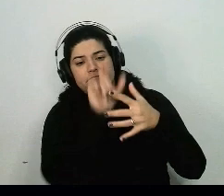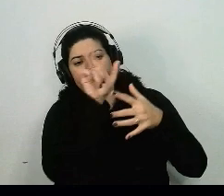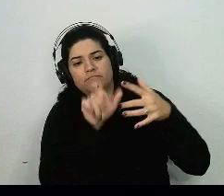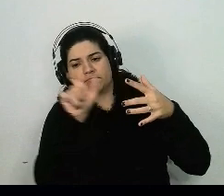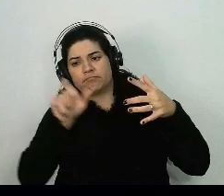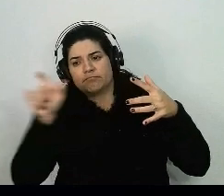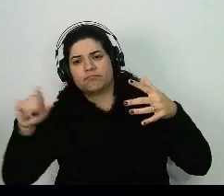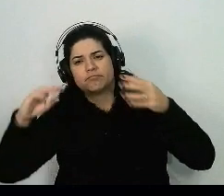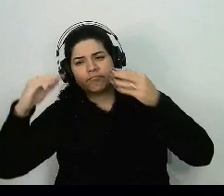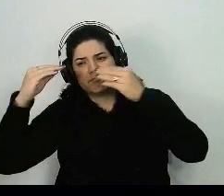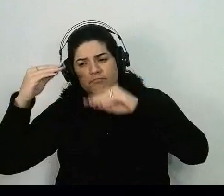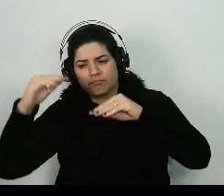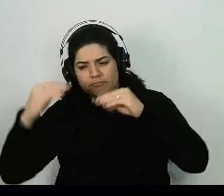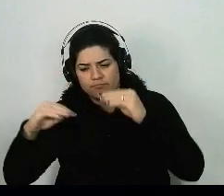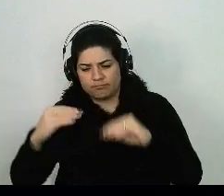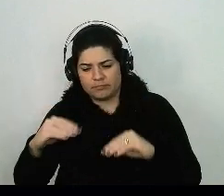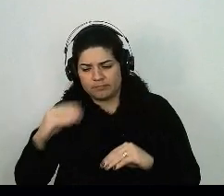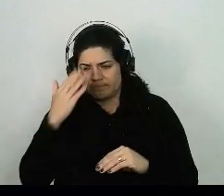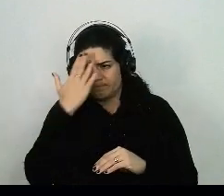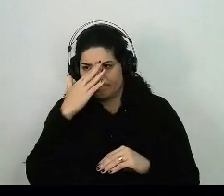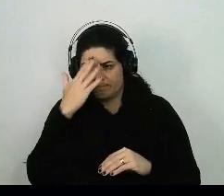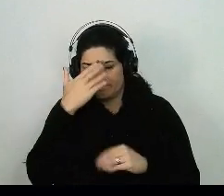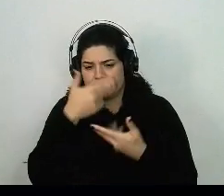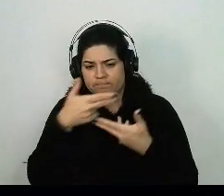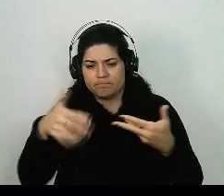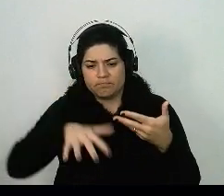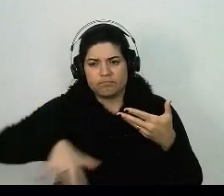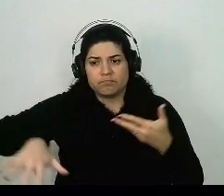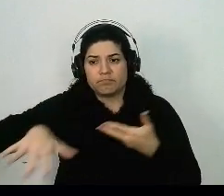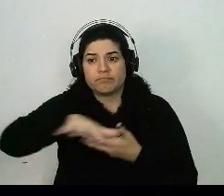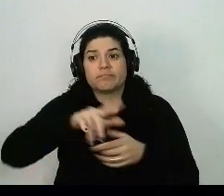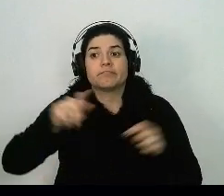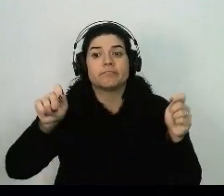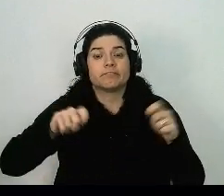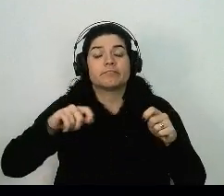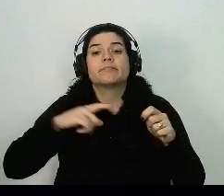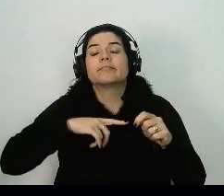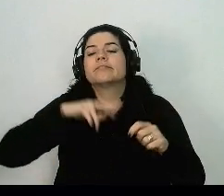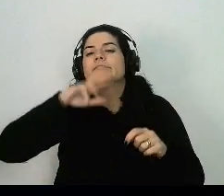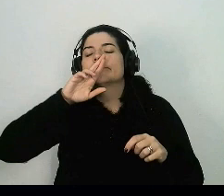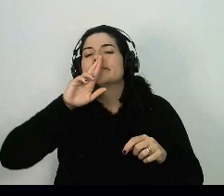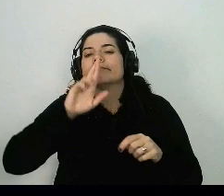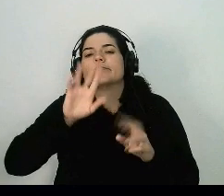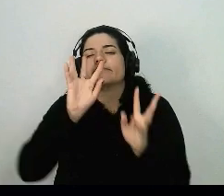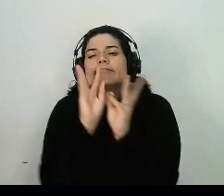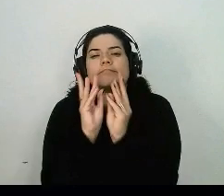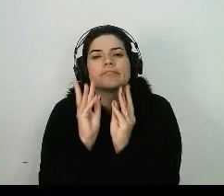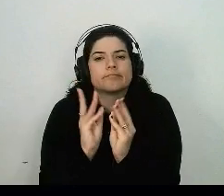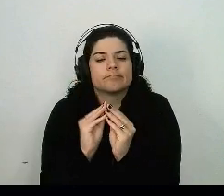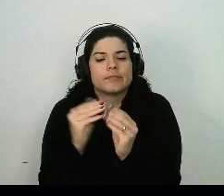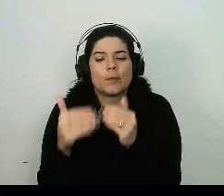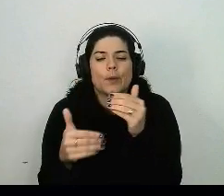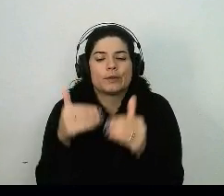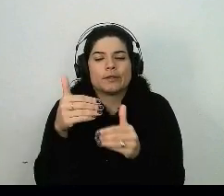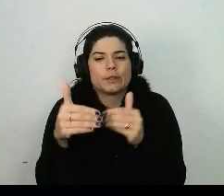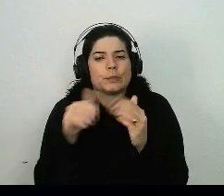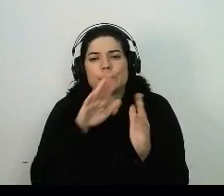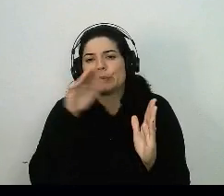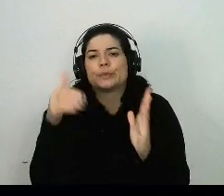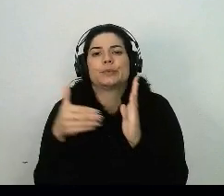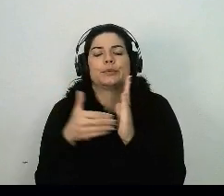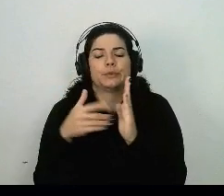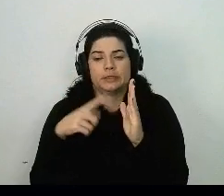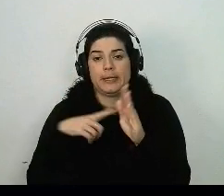eu entender esse cenário e eu ter basicamente um resumo do processo que eu vou colocar e todos esses agentes, todos que participam